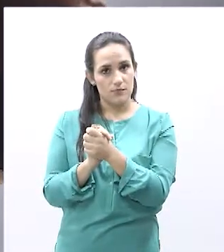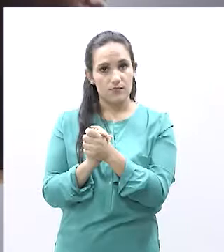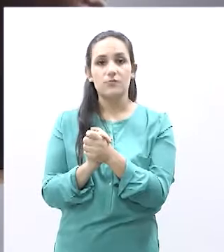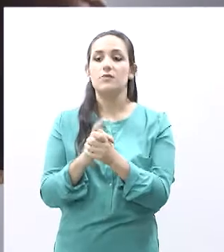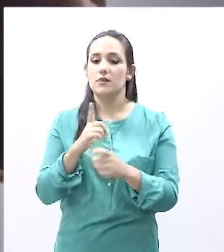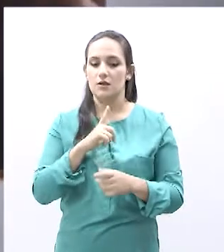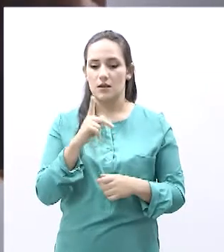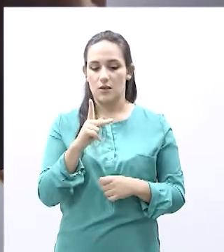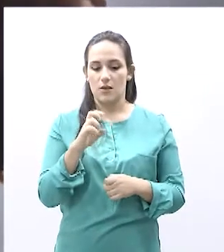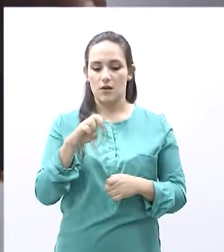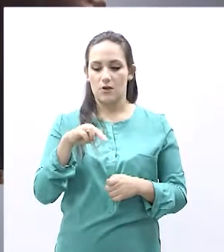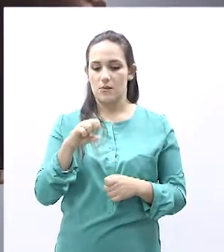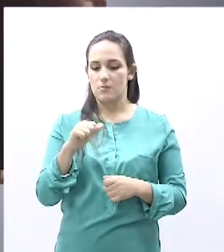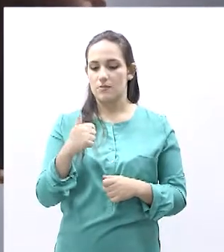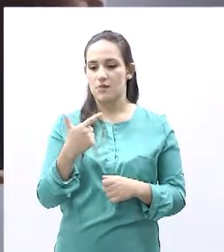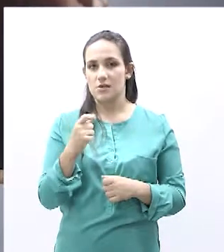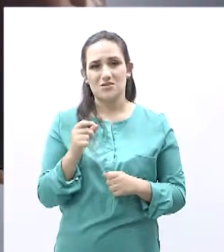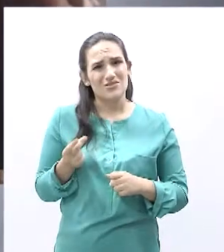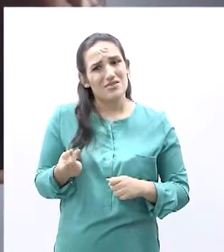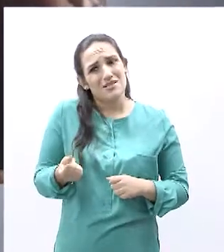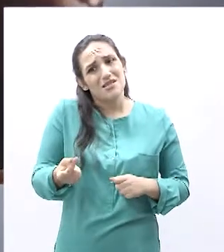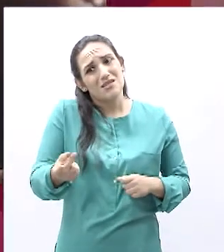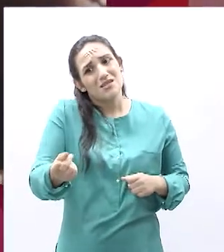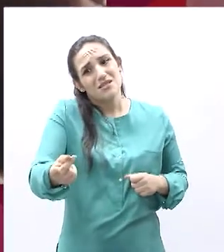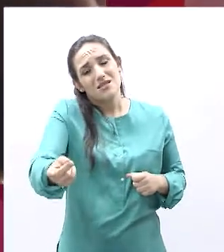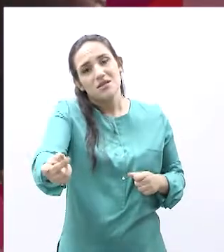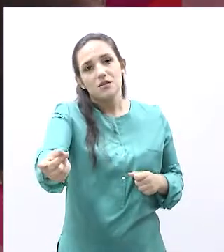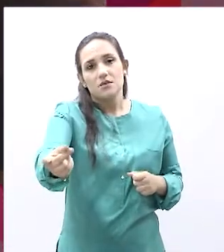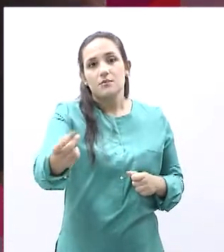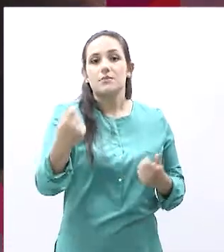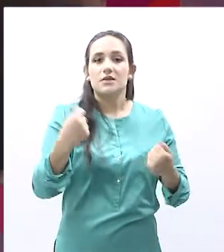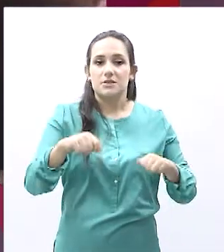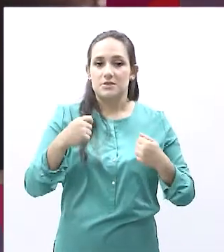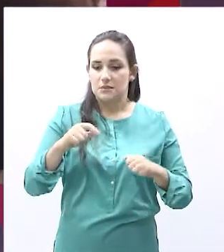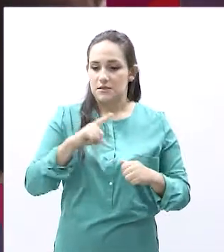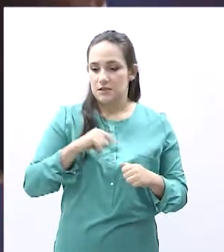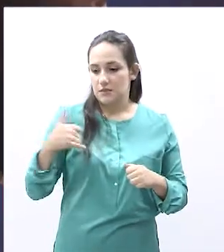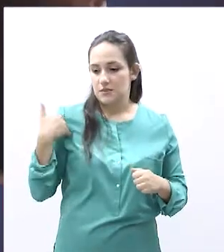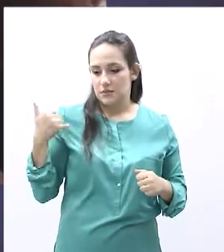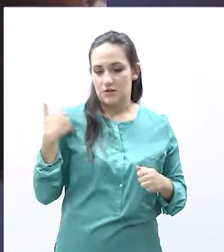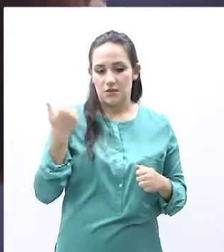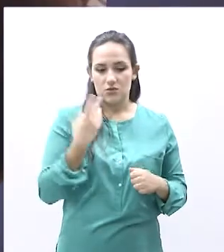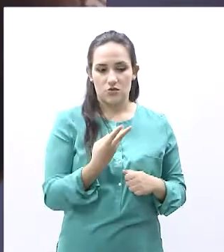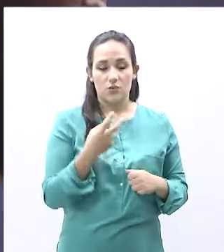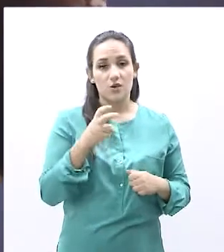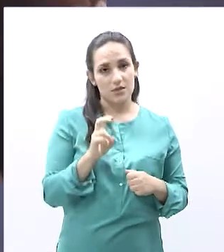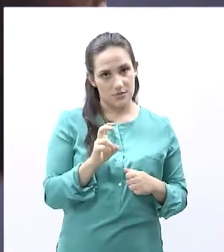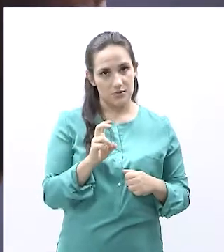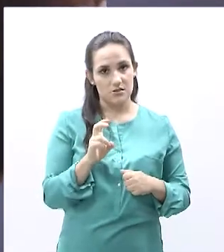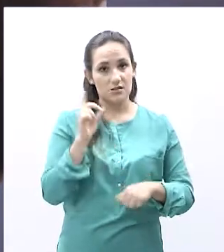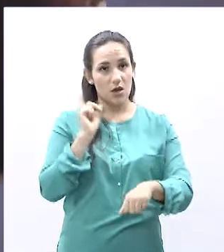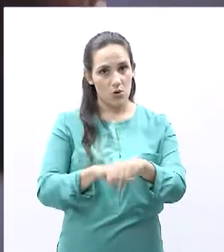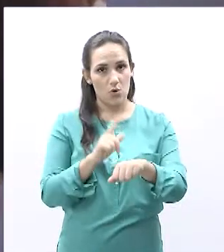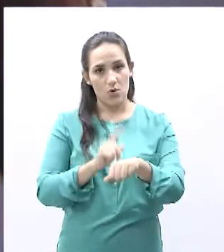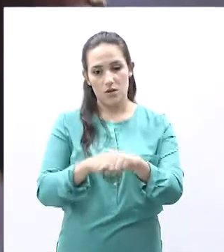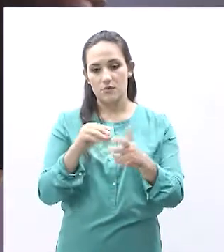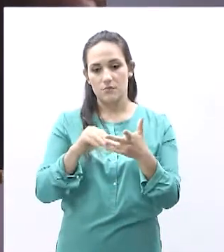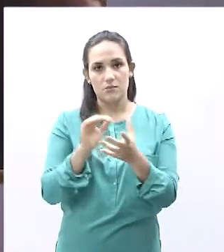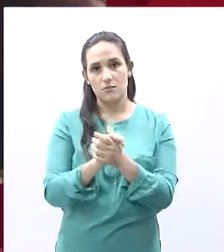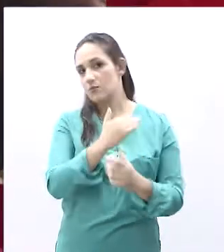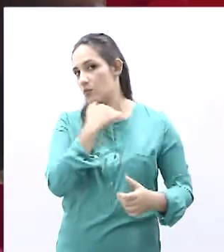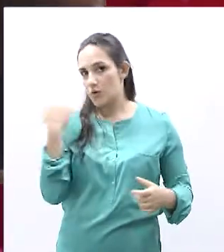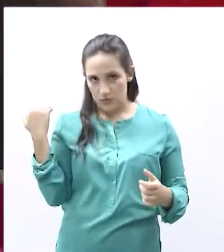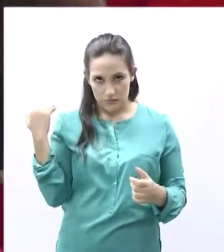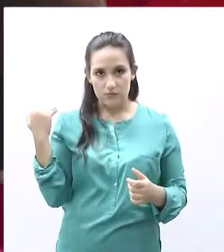a pensão de forma vitalícia, vai ter que ter 45 anos de idade na data do óbito.